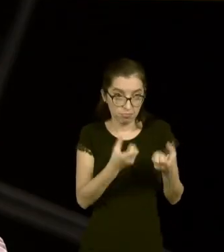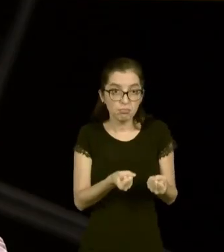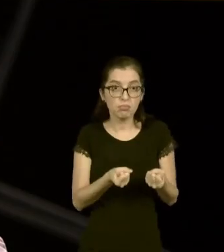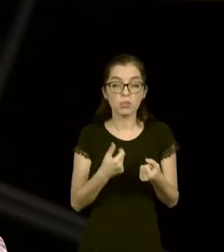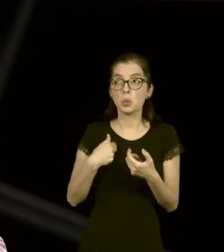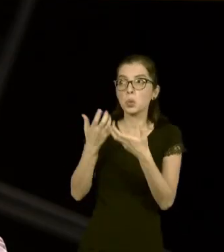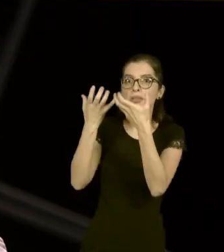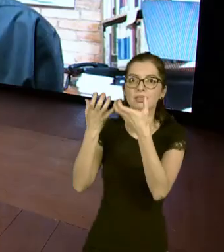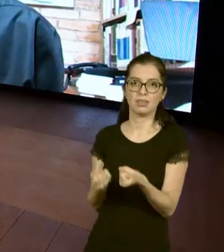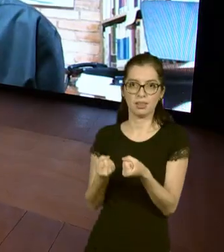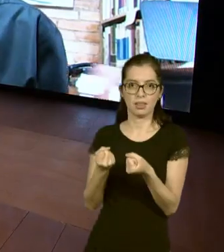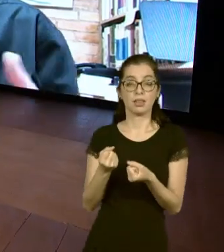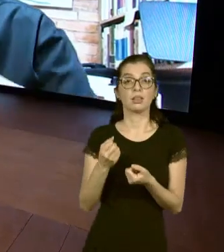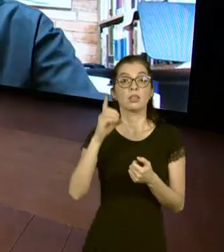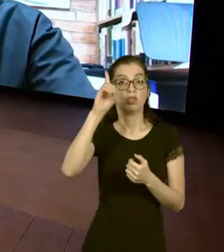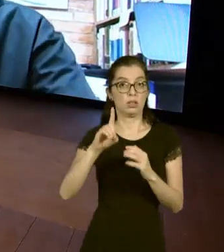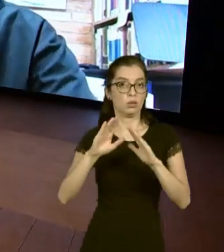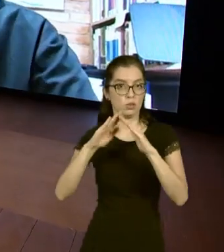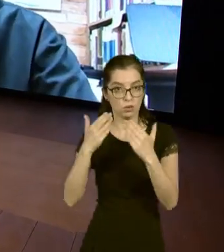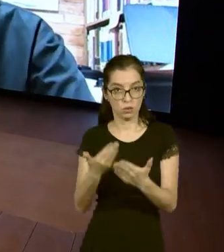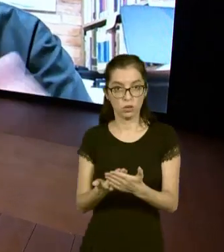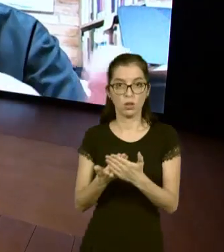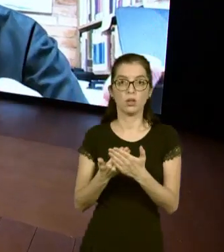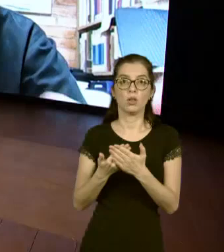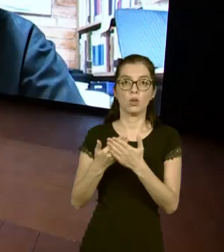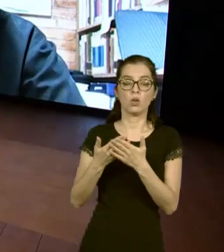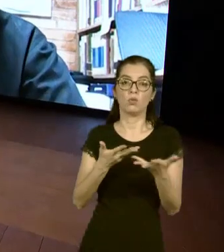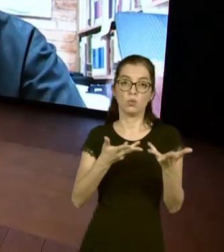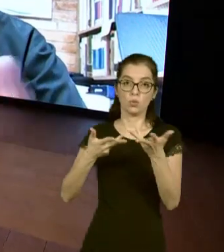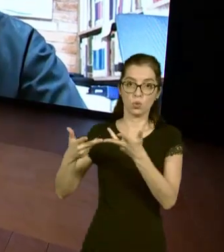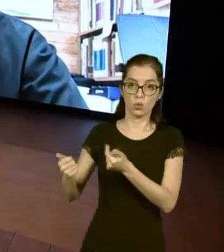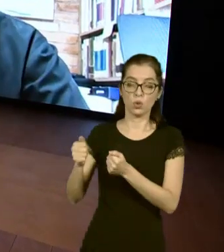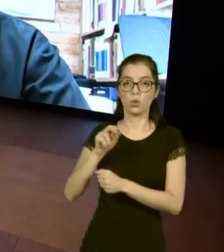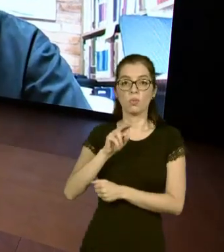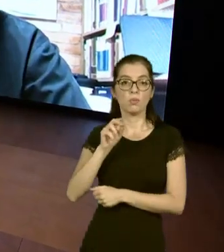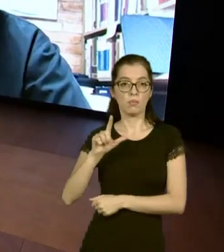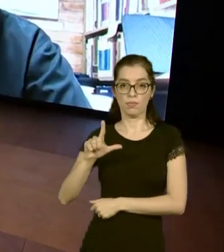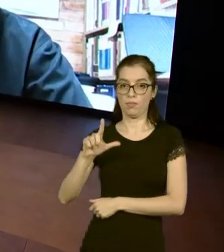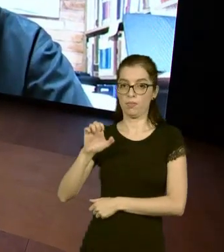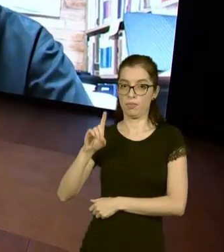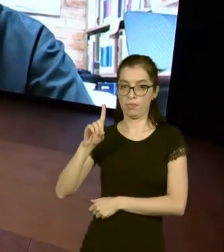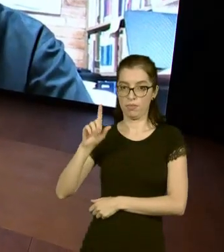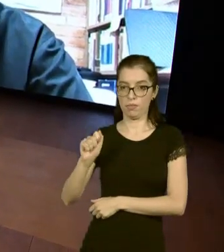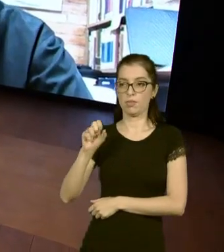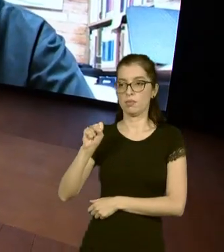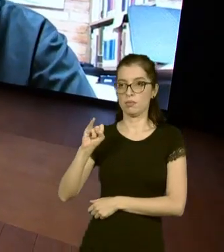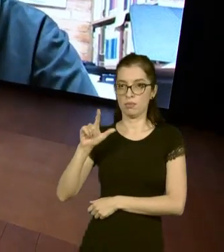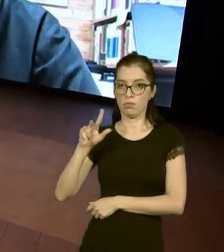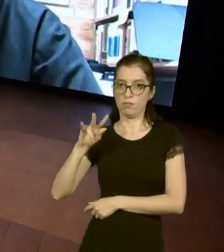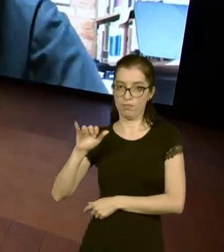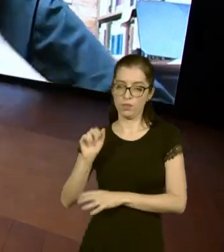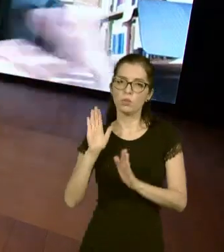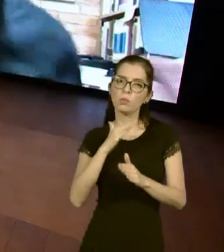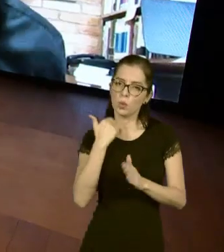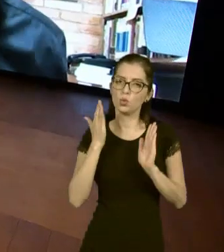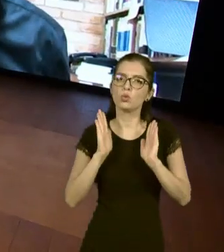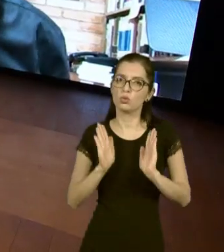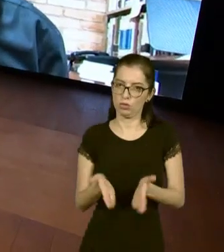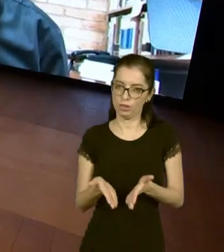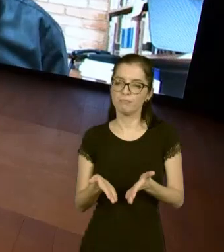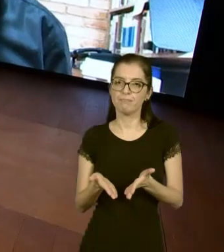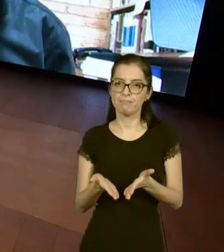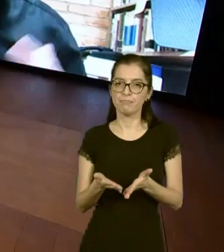da escola. E trouxeram essa mulher, chamou-se, porque infelizmente faleceu, chamada Leda Silvia, é uma apaixonada